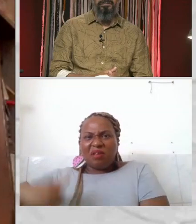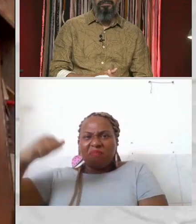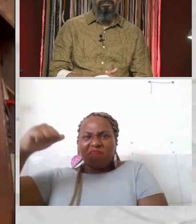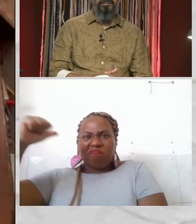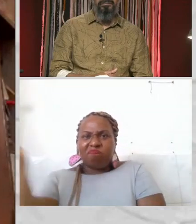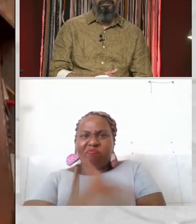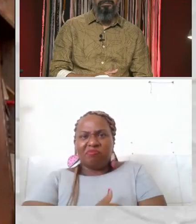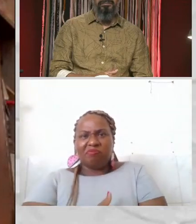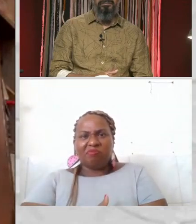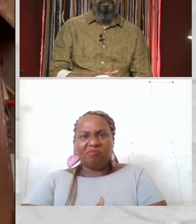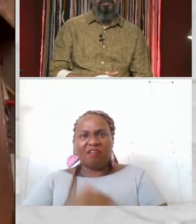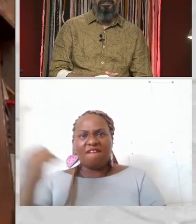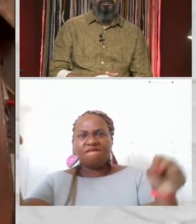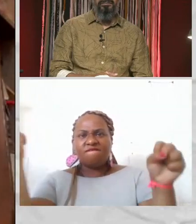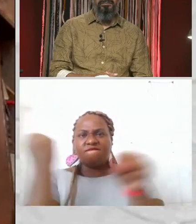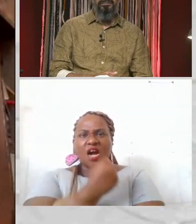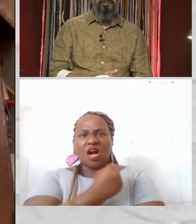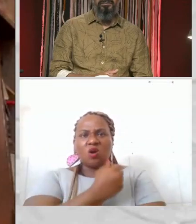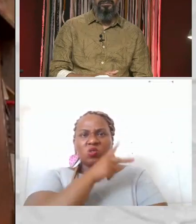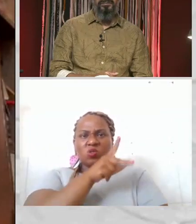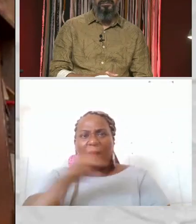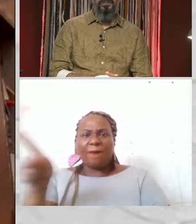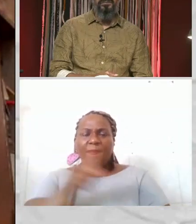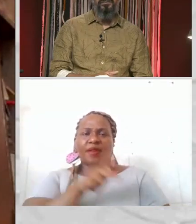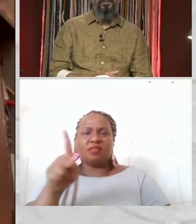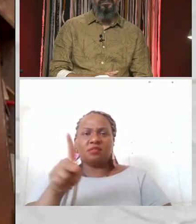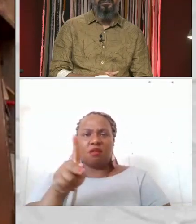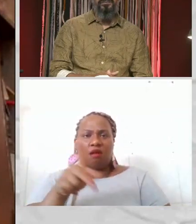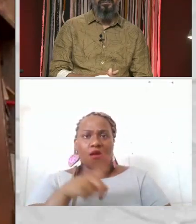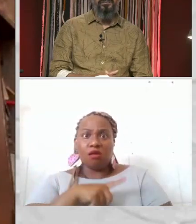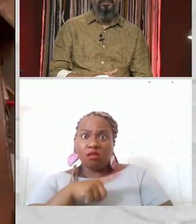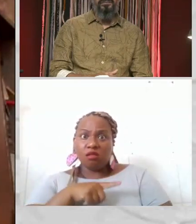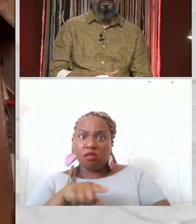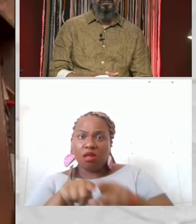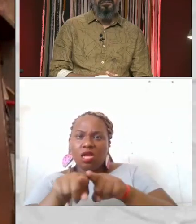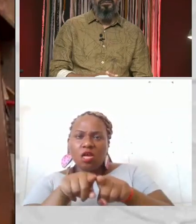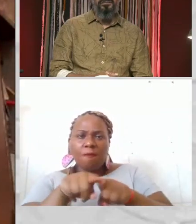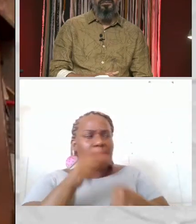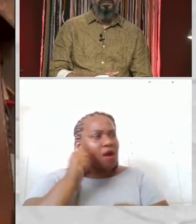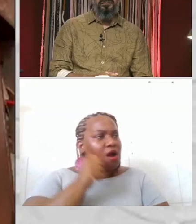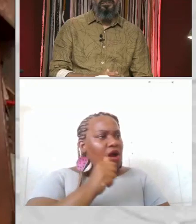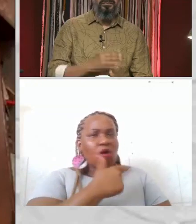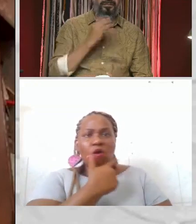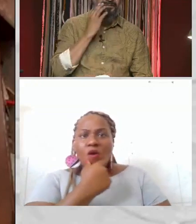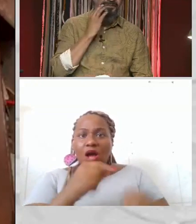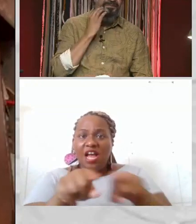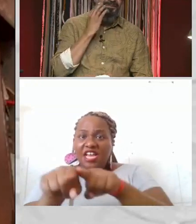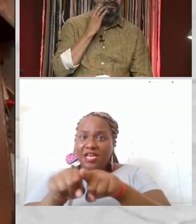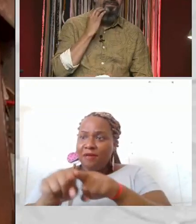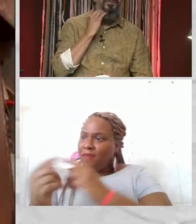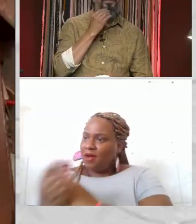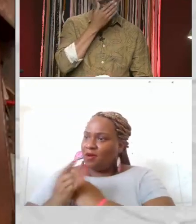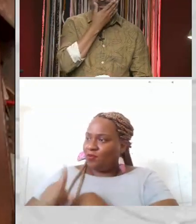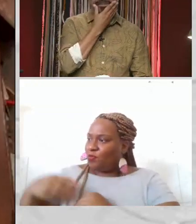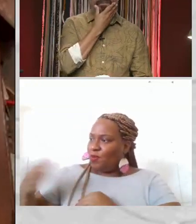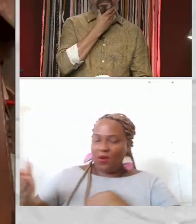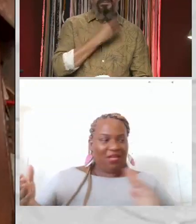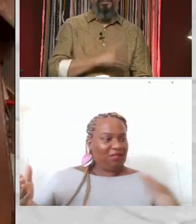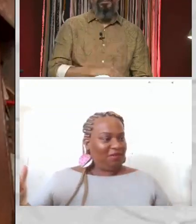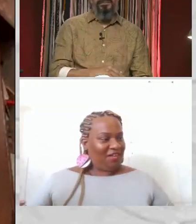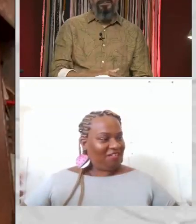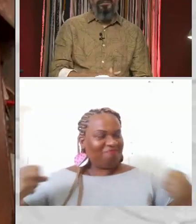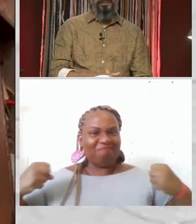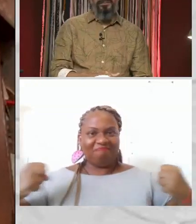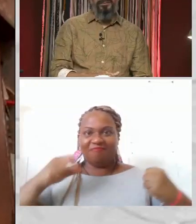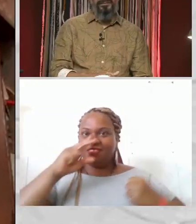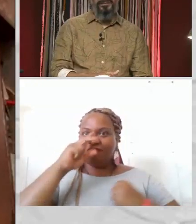irmãos e irmãs que me fortalecem nessa luta, esses irmãos e irmãs que estão do meu lado também não me deixaram sozinho.